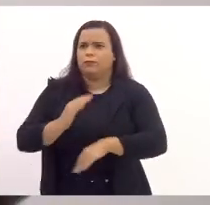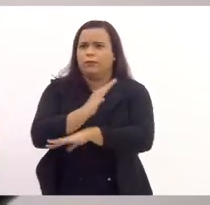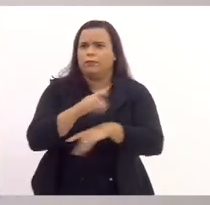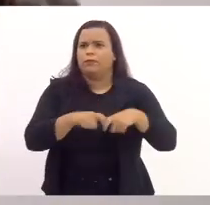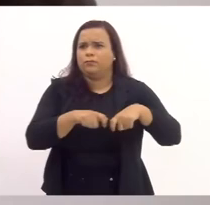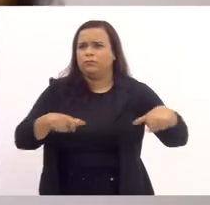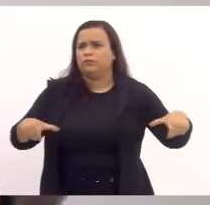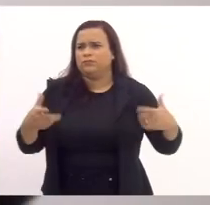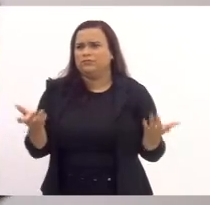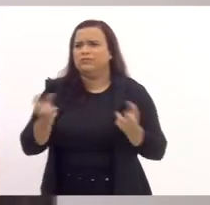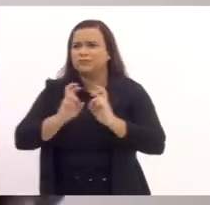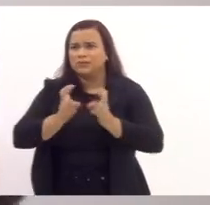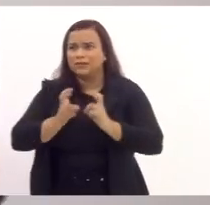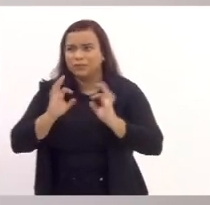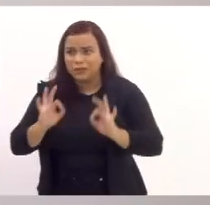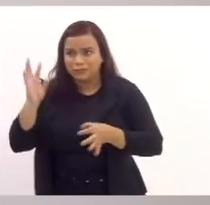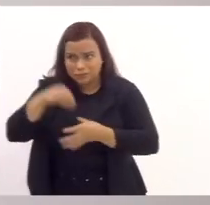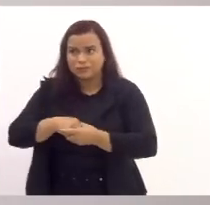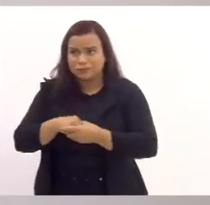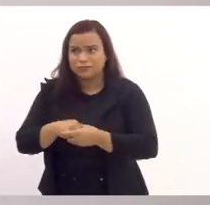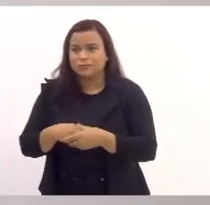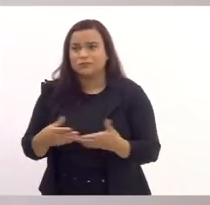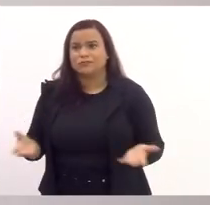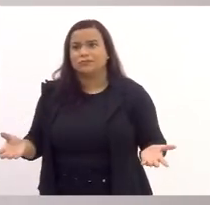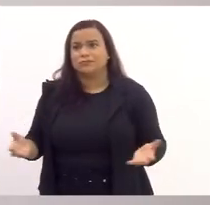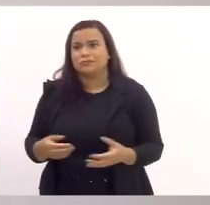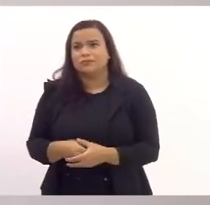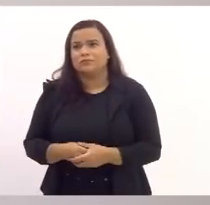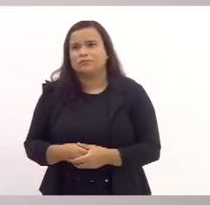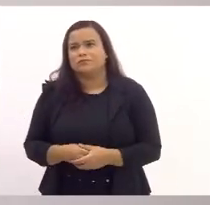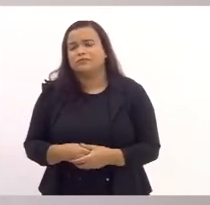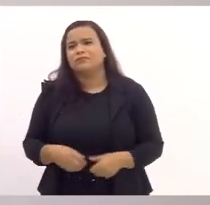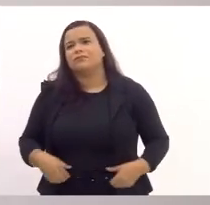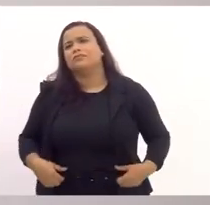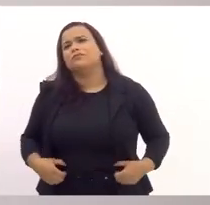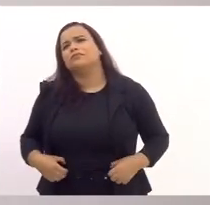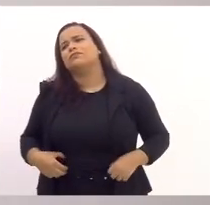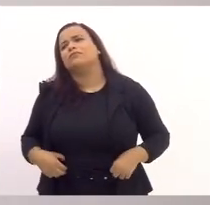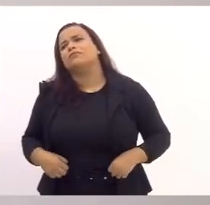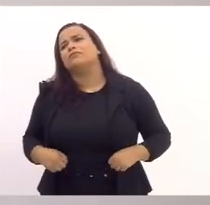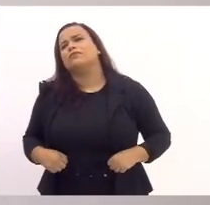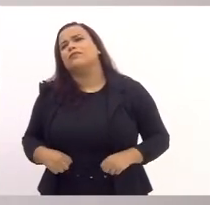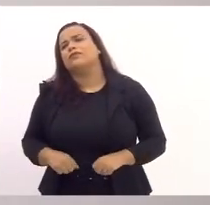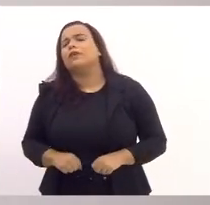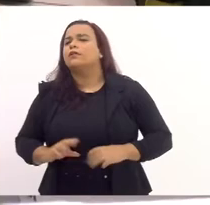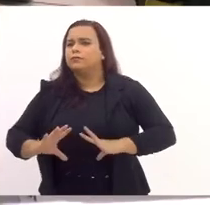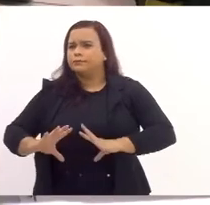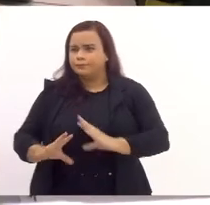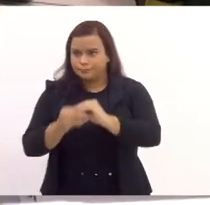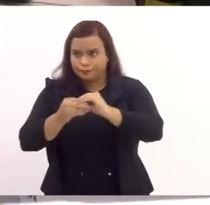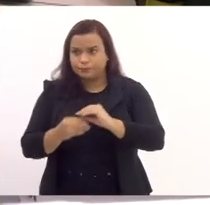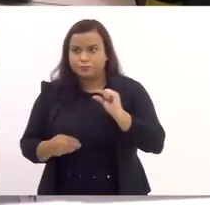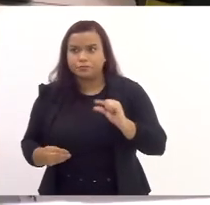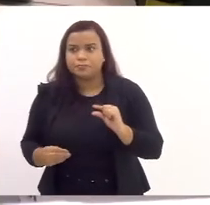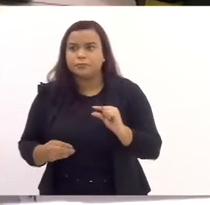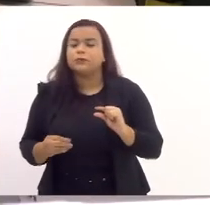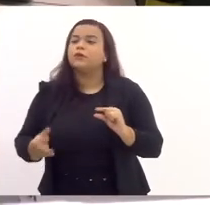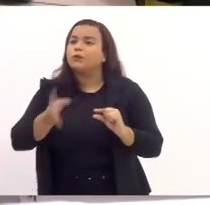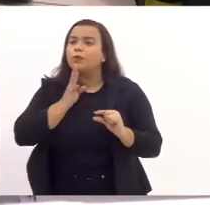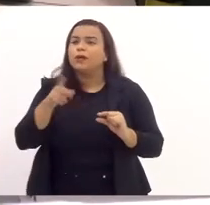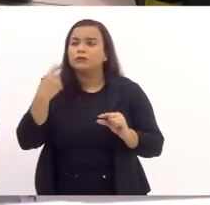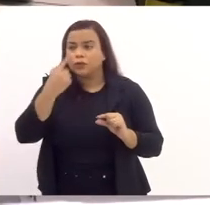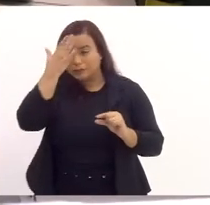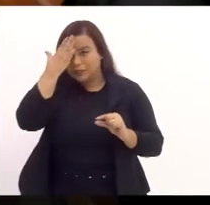plataforma, grudada a estação. Então, só complementando, então, o que a gente tem de conhecimento é isso, que